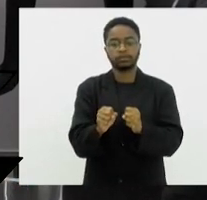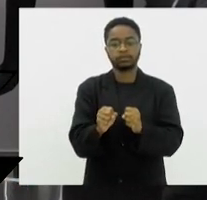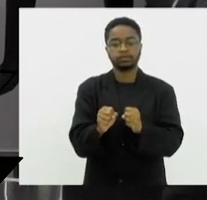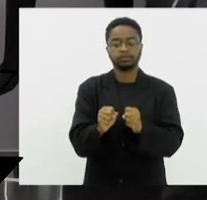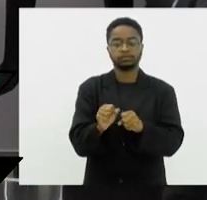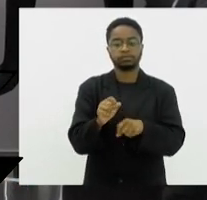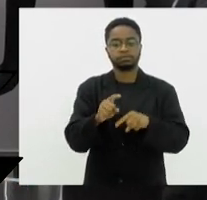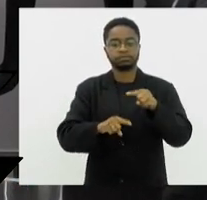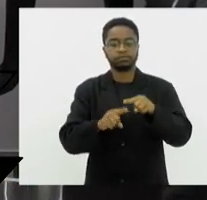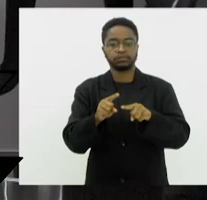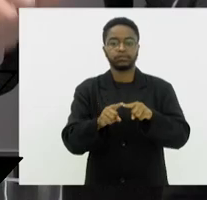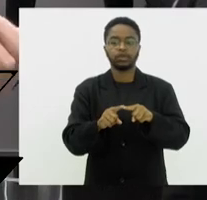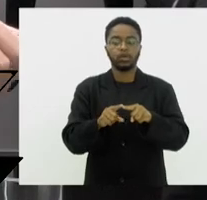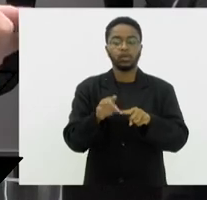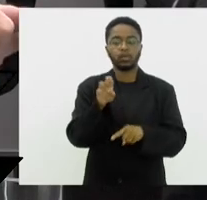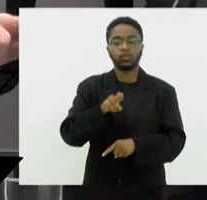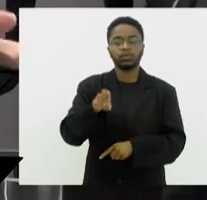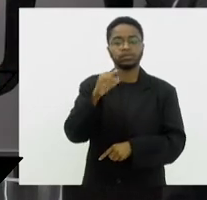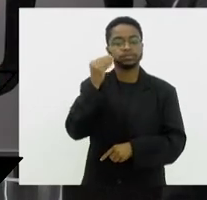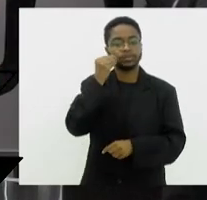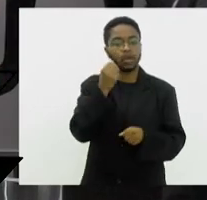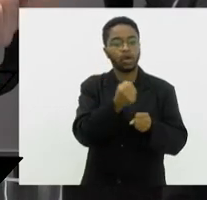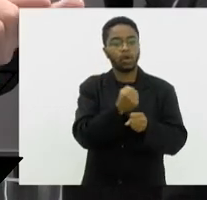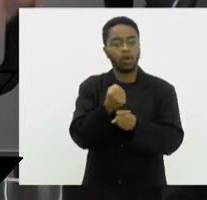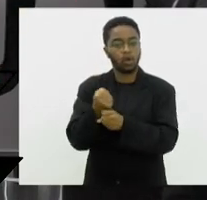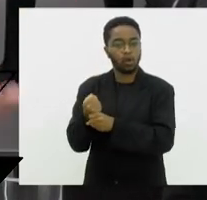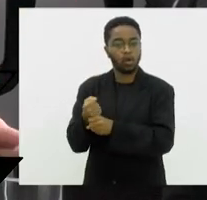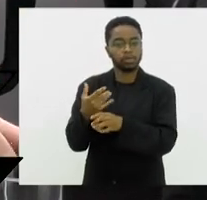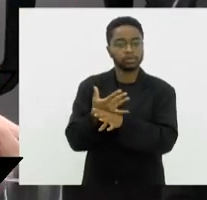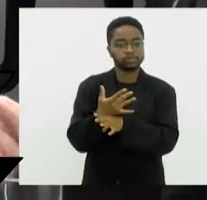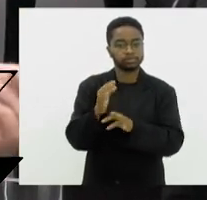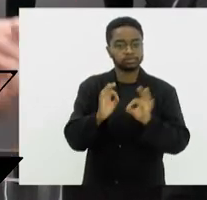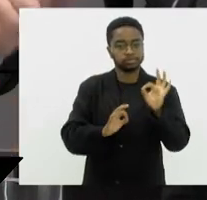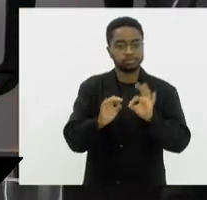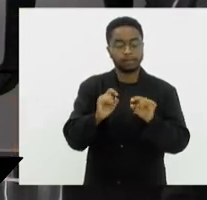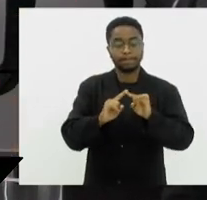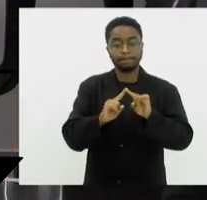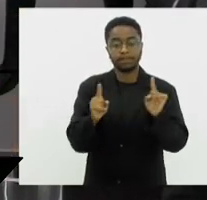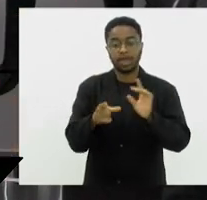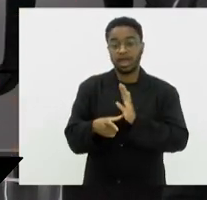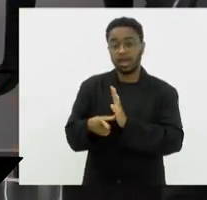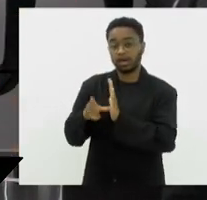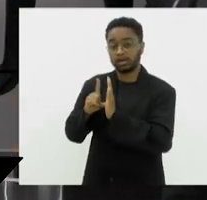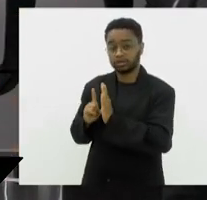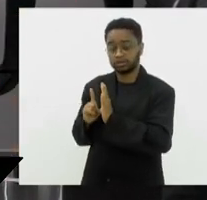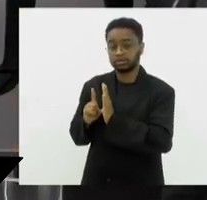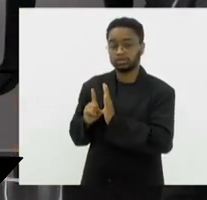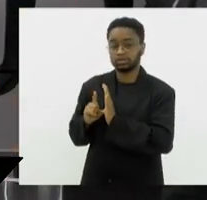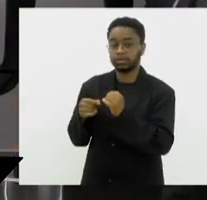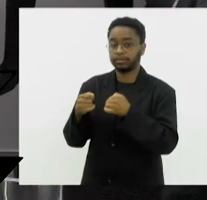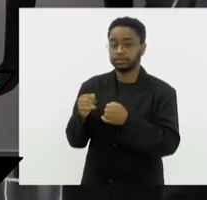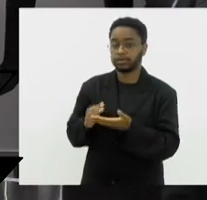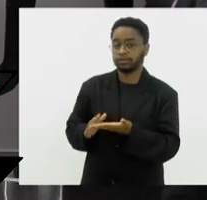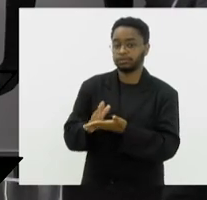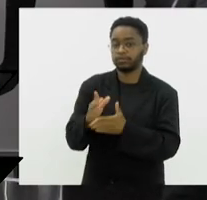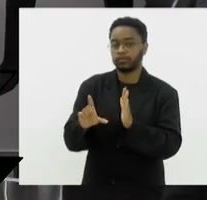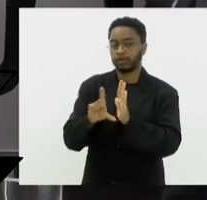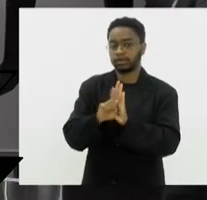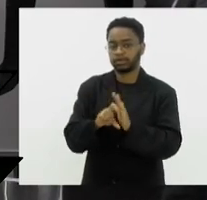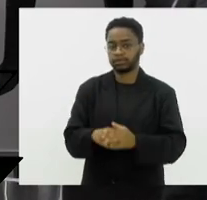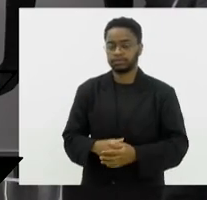recursos para fazer obra de urbanização. Está fazendo. Mas teve que, antes, aprovar uma lei para